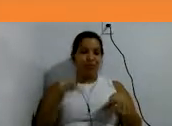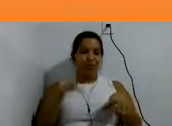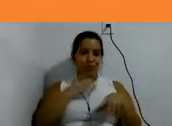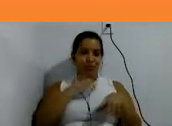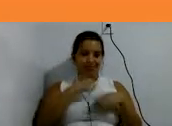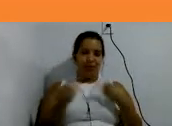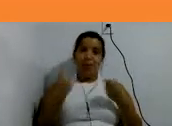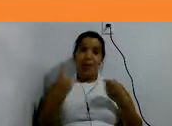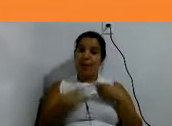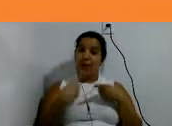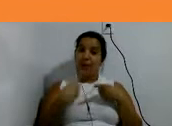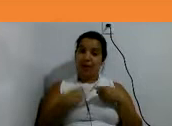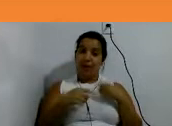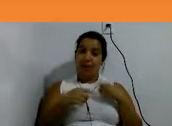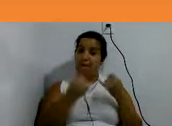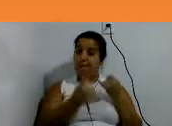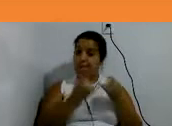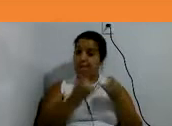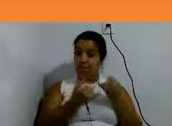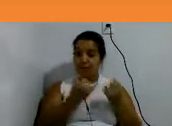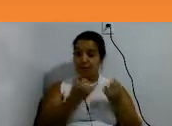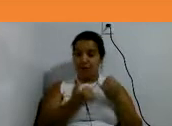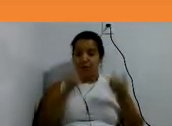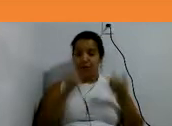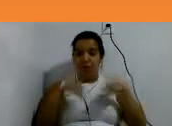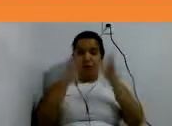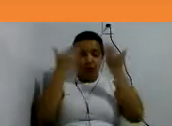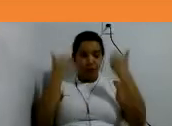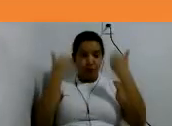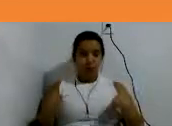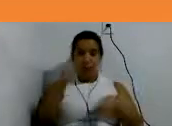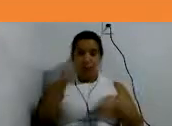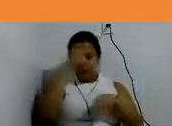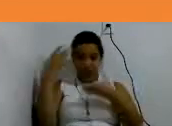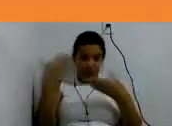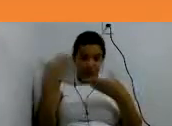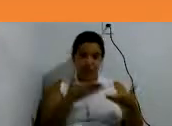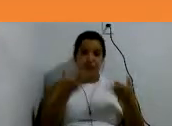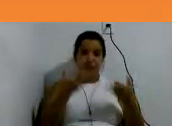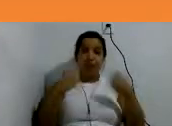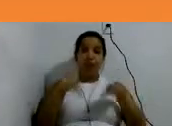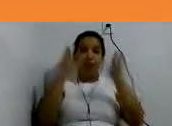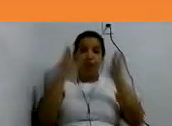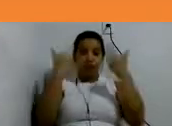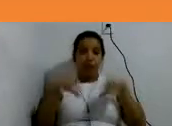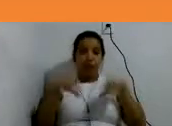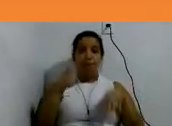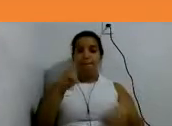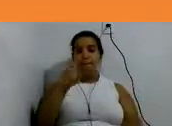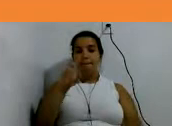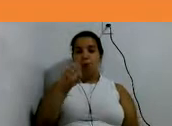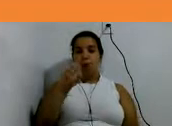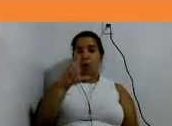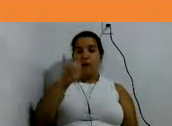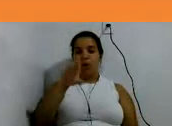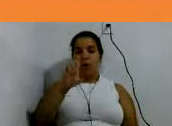porque a utilização é de anticorpo do paciente, que é um anticorpo policlonal.